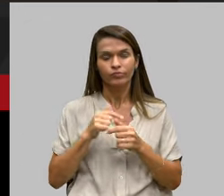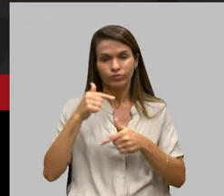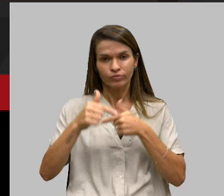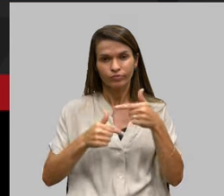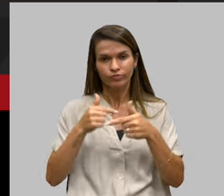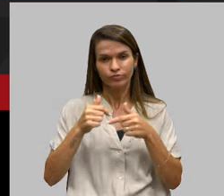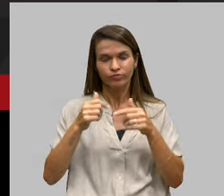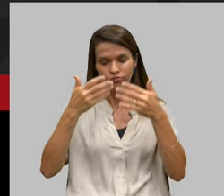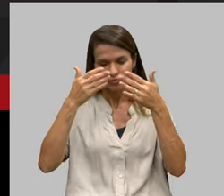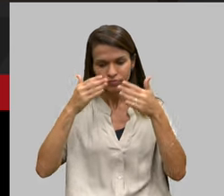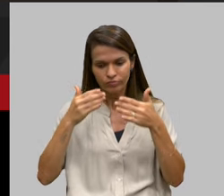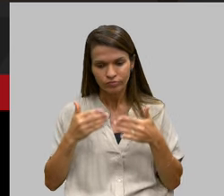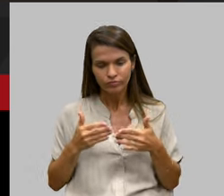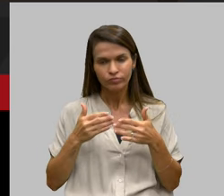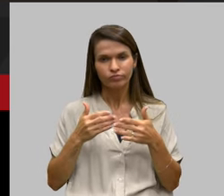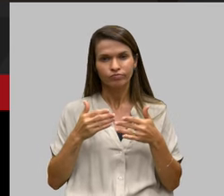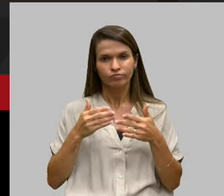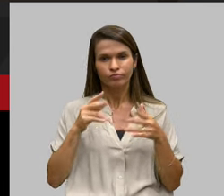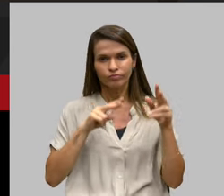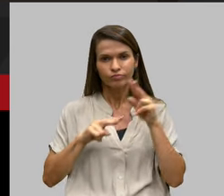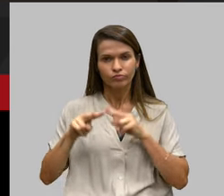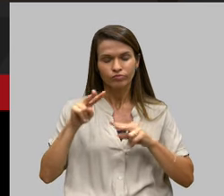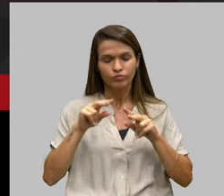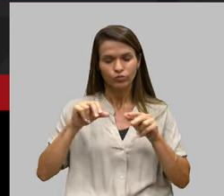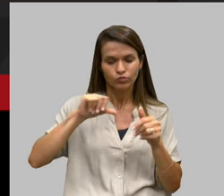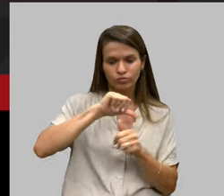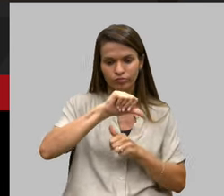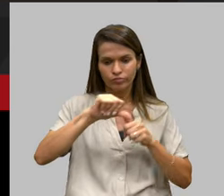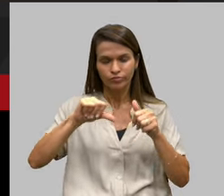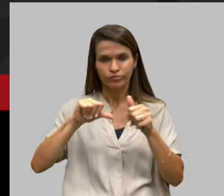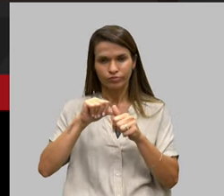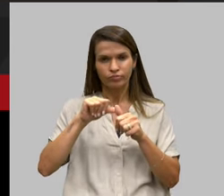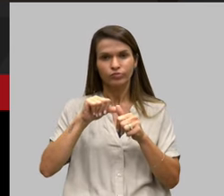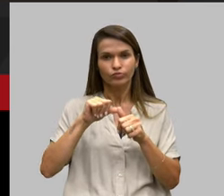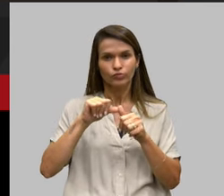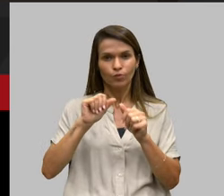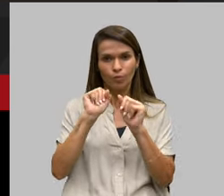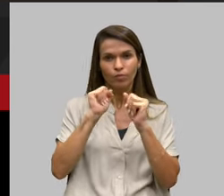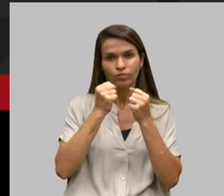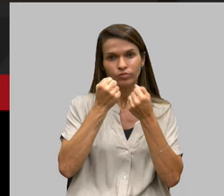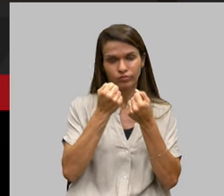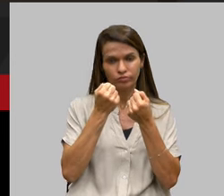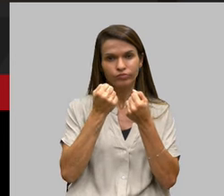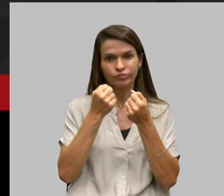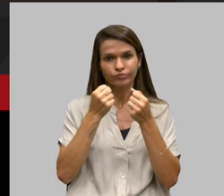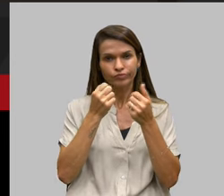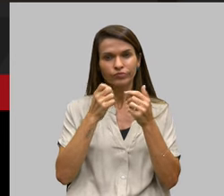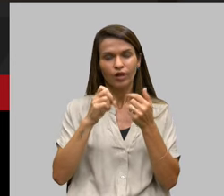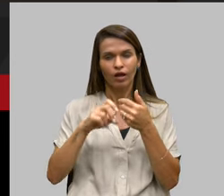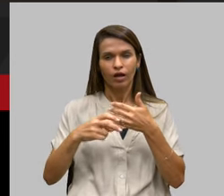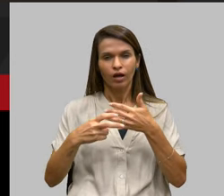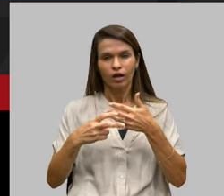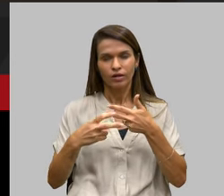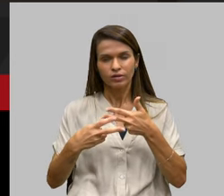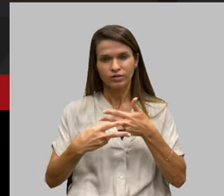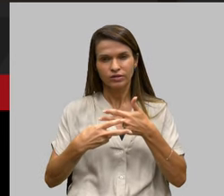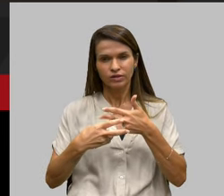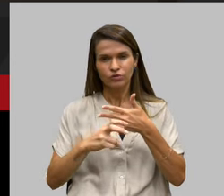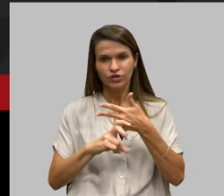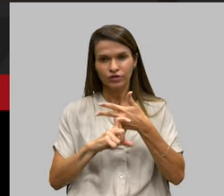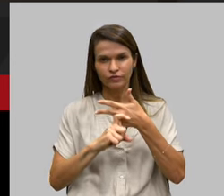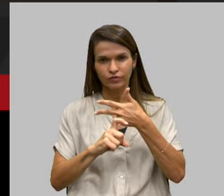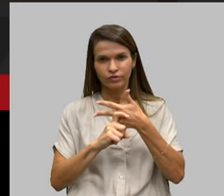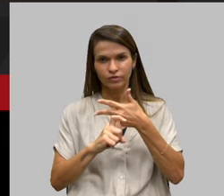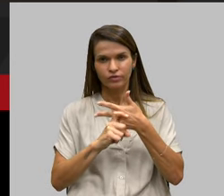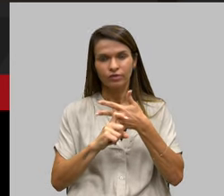revistos sempre que por motivo de alteração do poder aquisitivo da moeda se modificassem os vencimentos